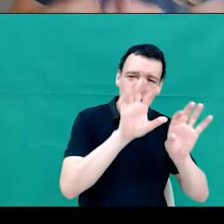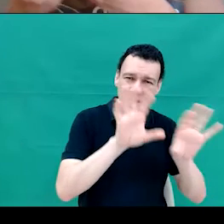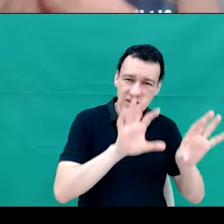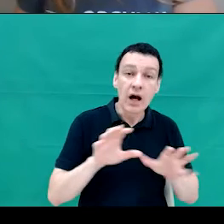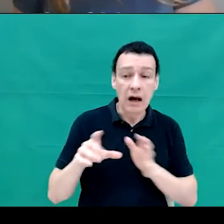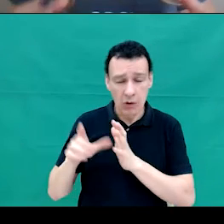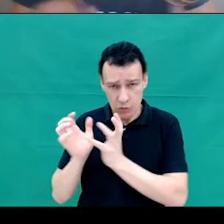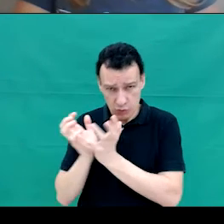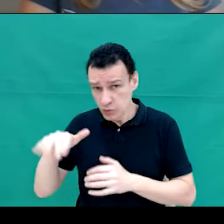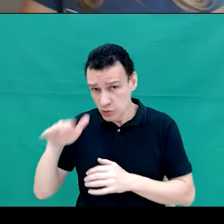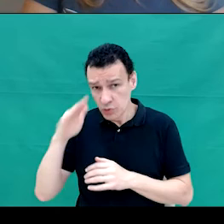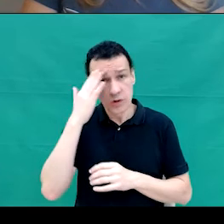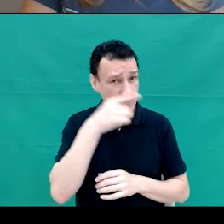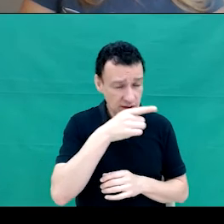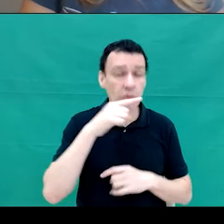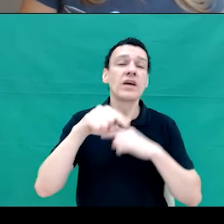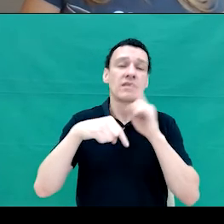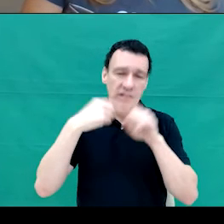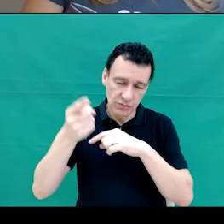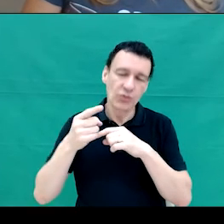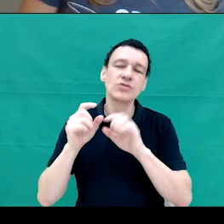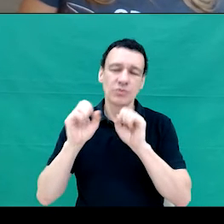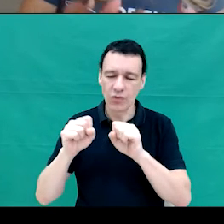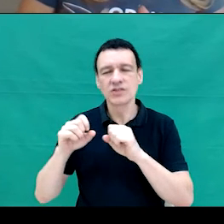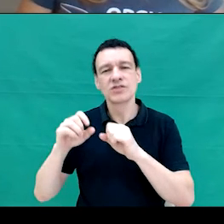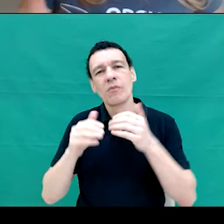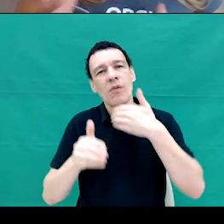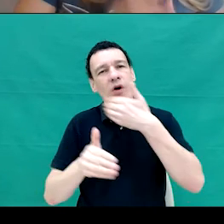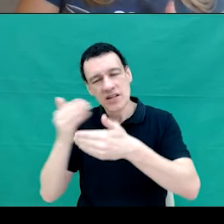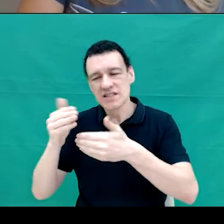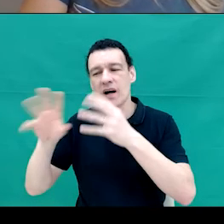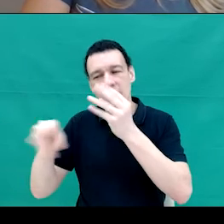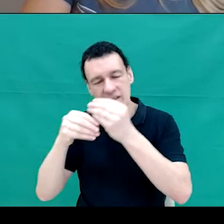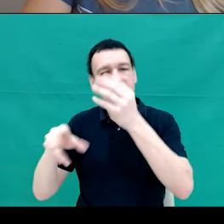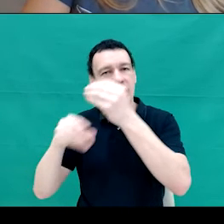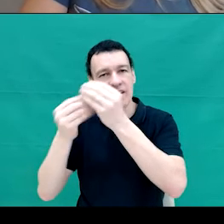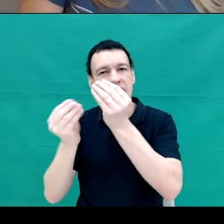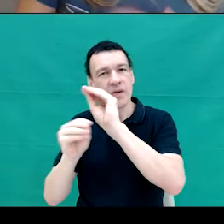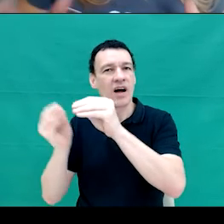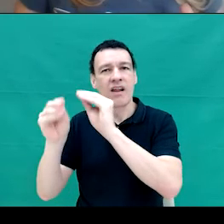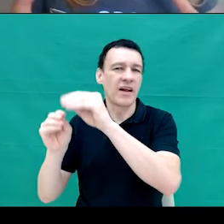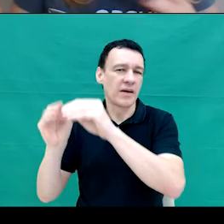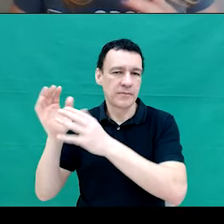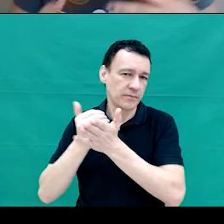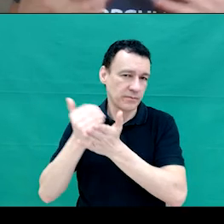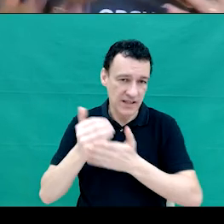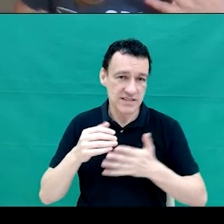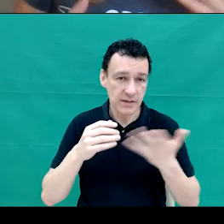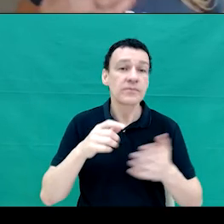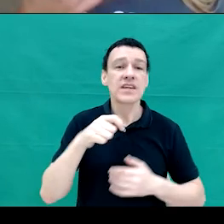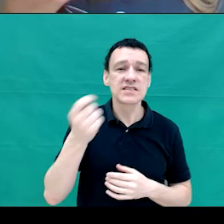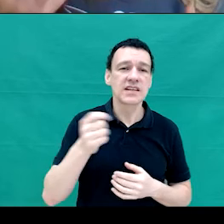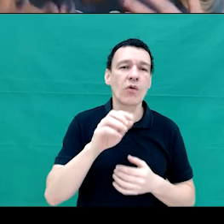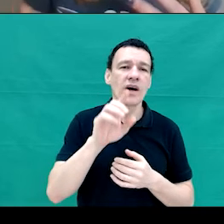incremento dentro da próxima etapa, que é o fluxo de downstream. Aqui eu coloquei